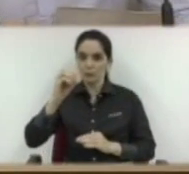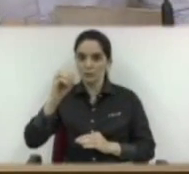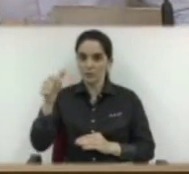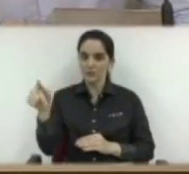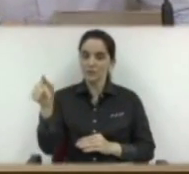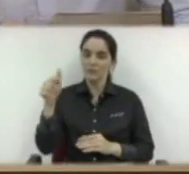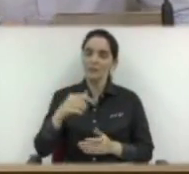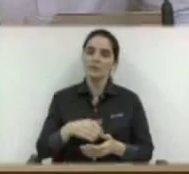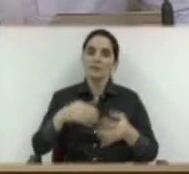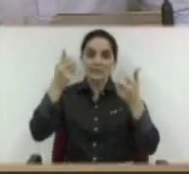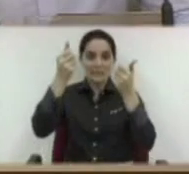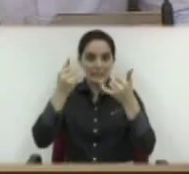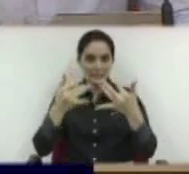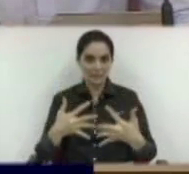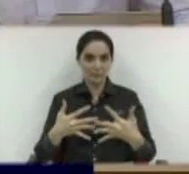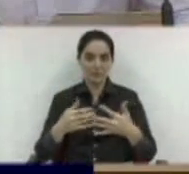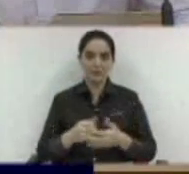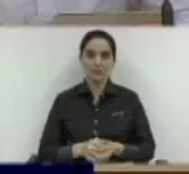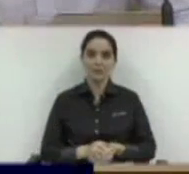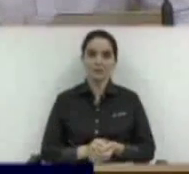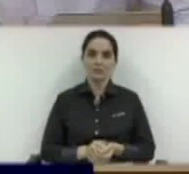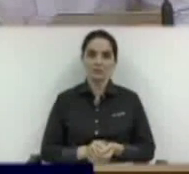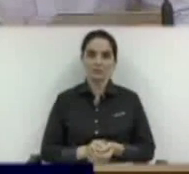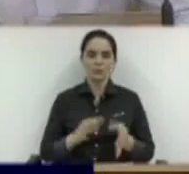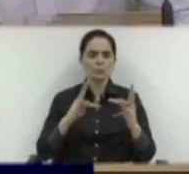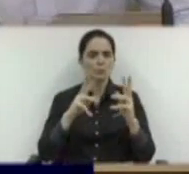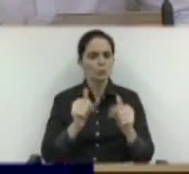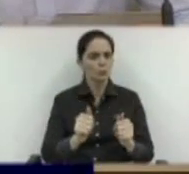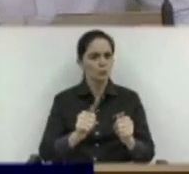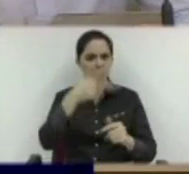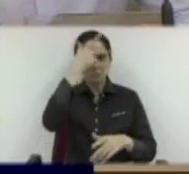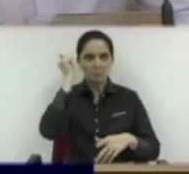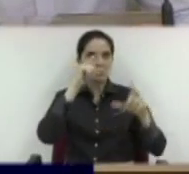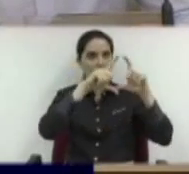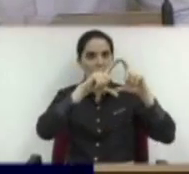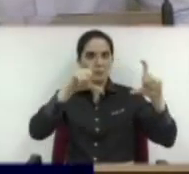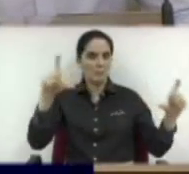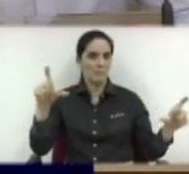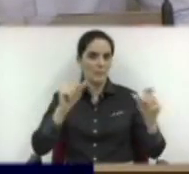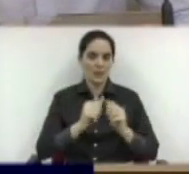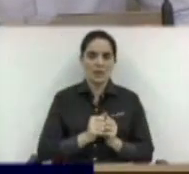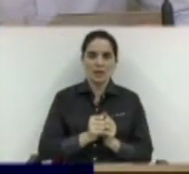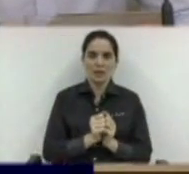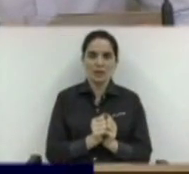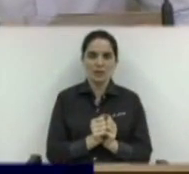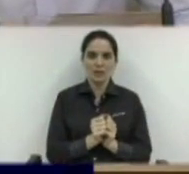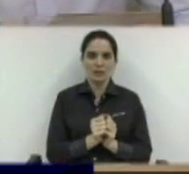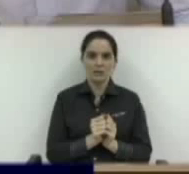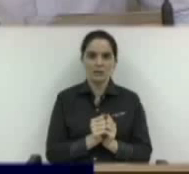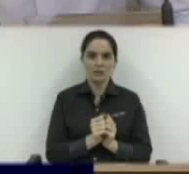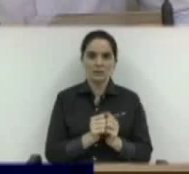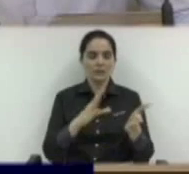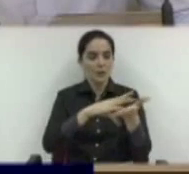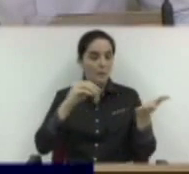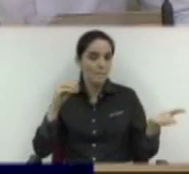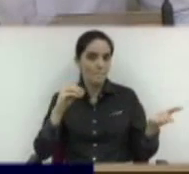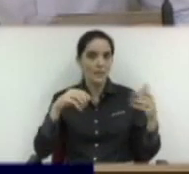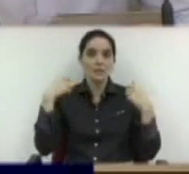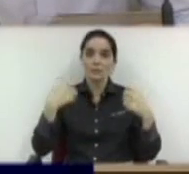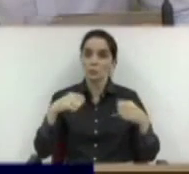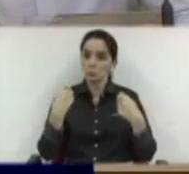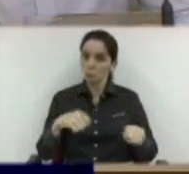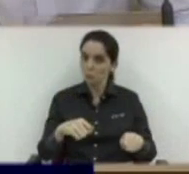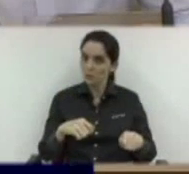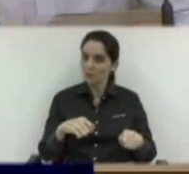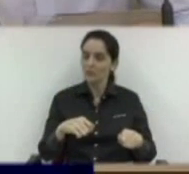207/2015, que dispõe que os bens públicos, placas, painéis, cartazes e impressos serão